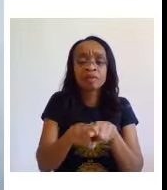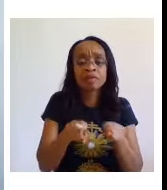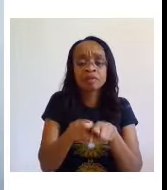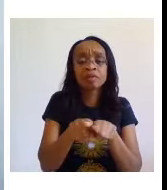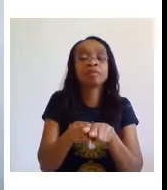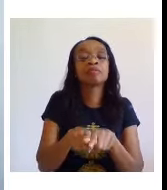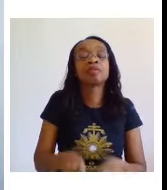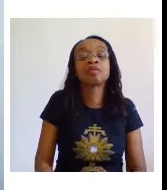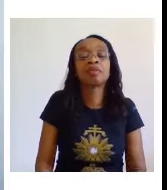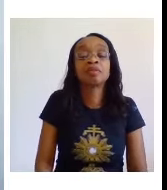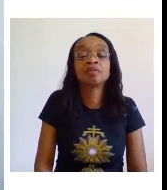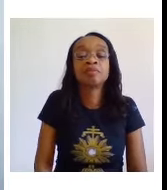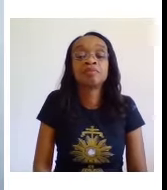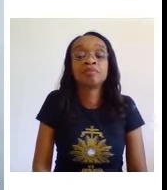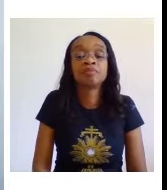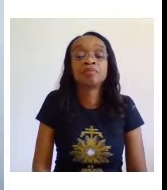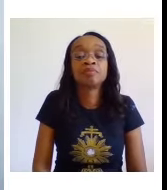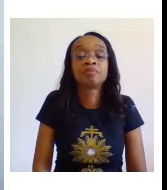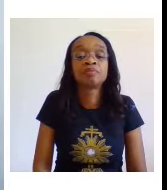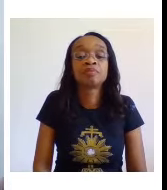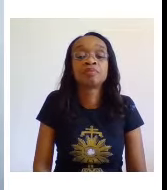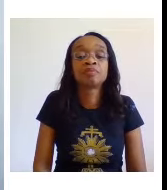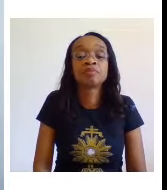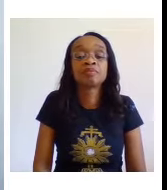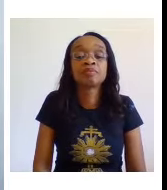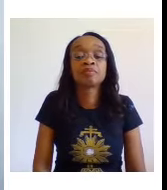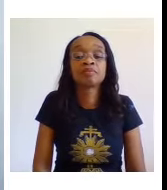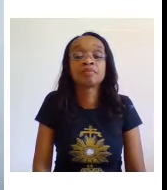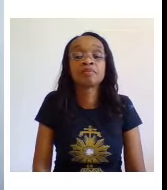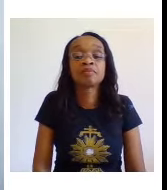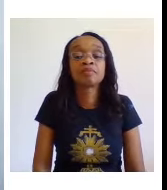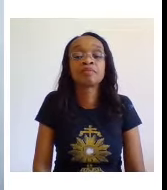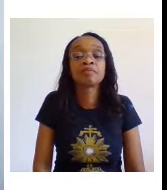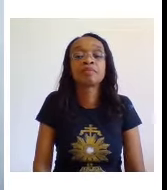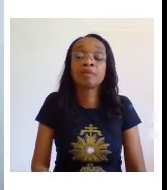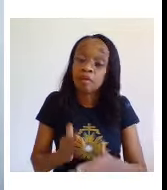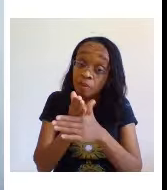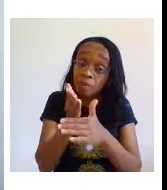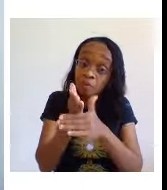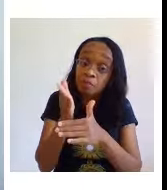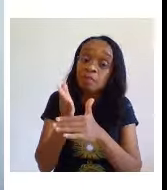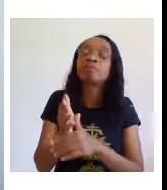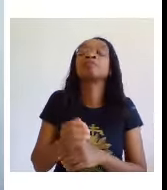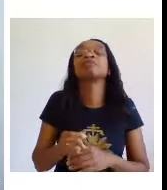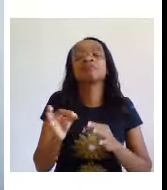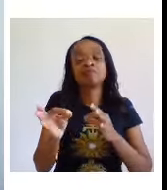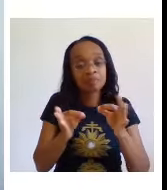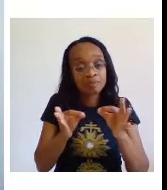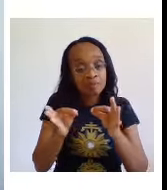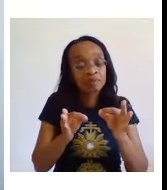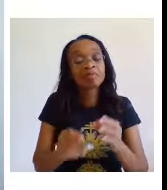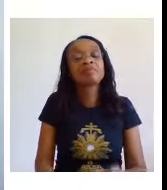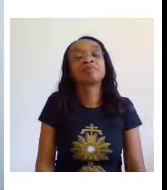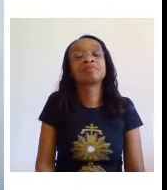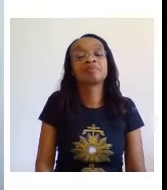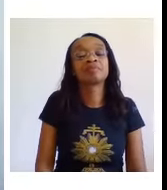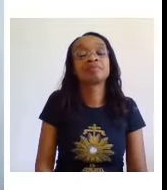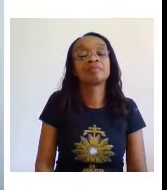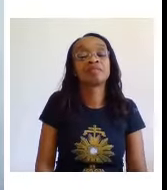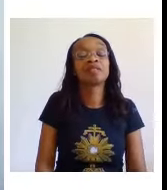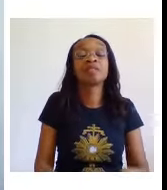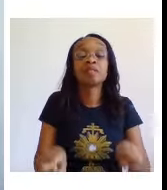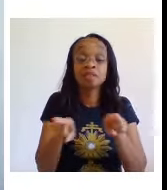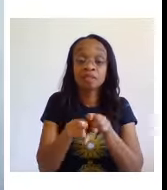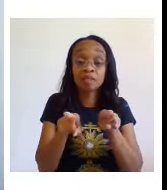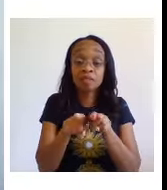3 links, porque são 3 horários seguidos. Se puderem participar amanhã, nós acreditamos que essa também é uma